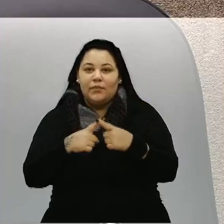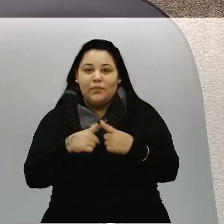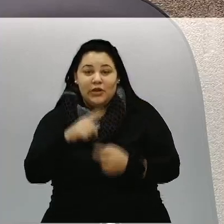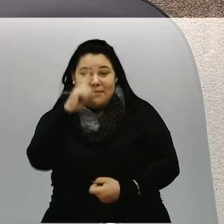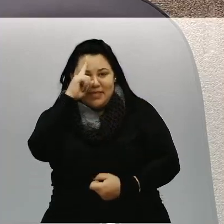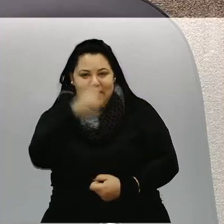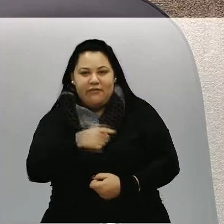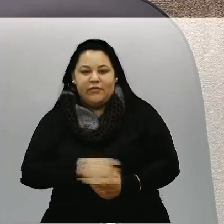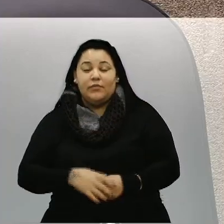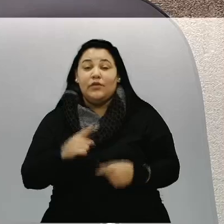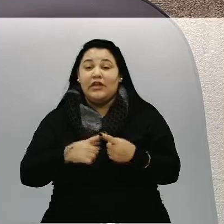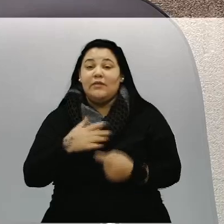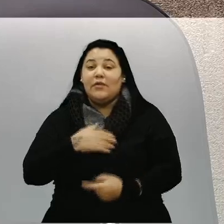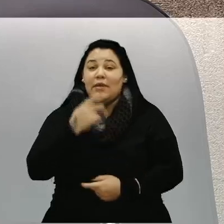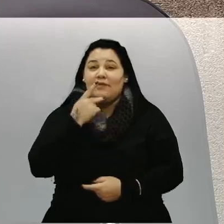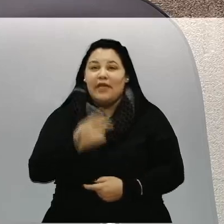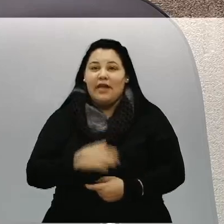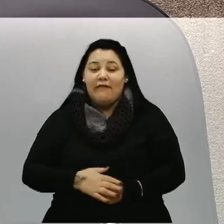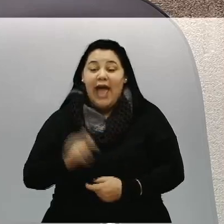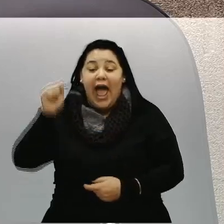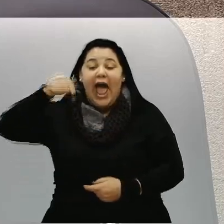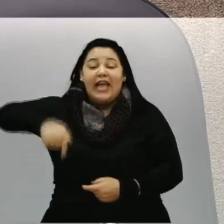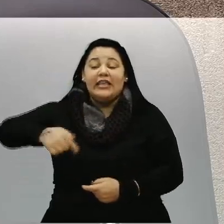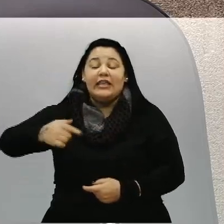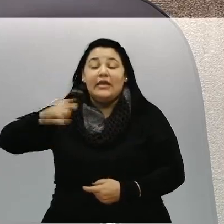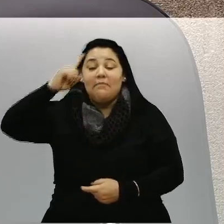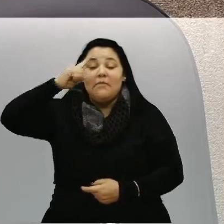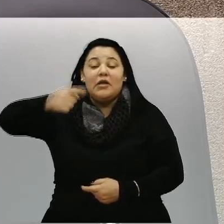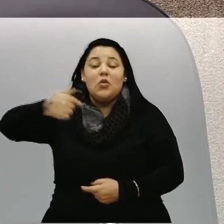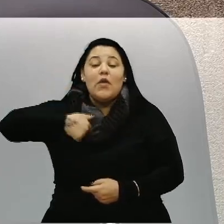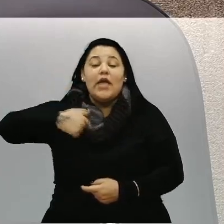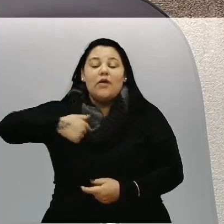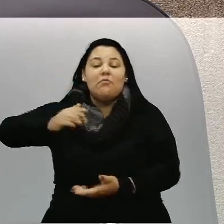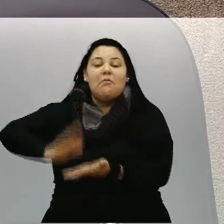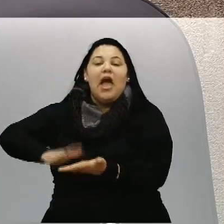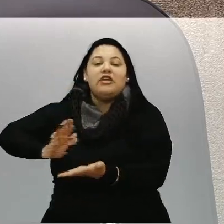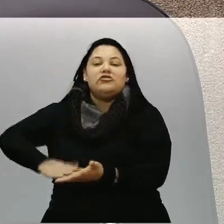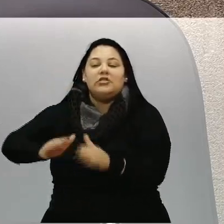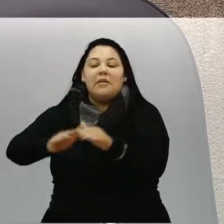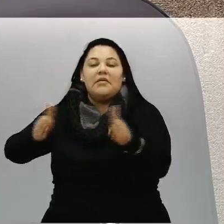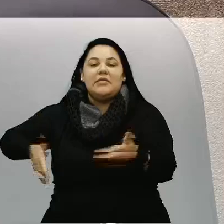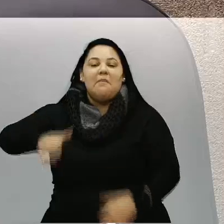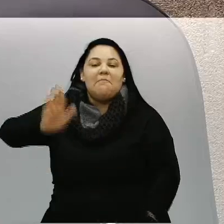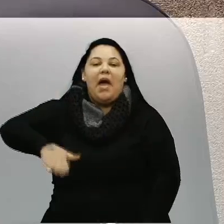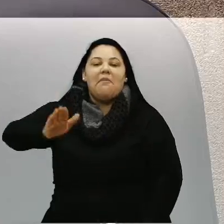comando-me" e batia assim em cima da mesa.